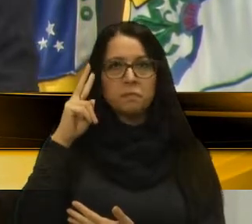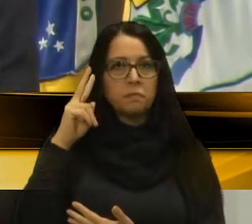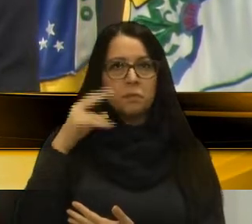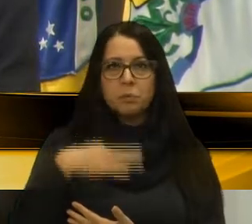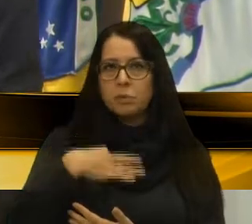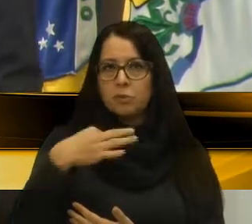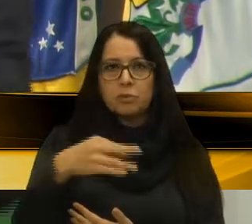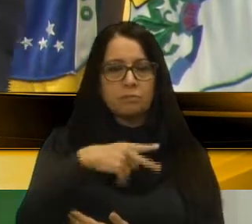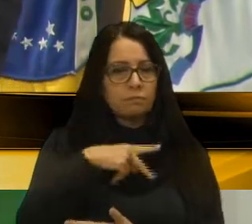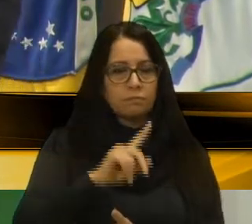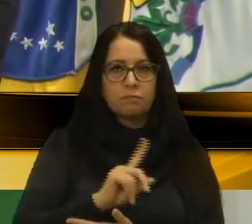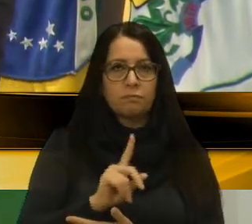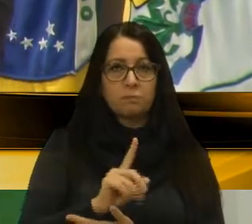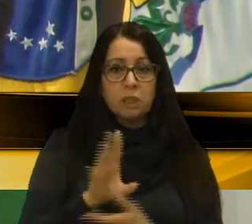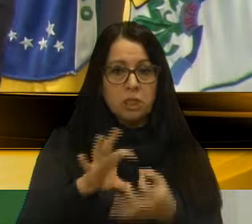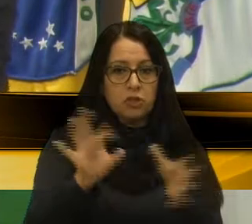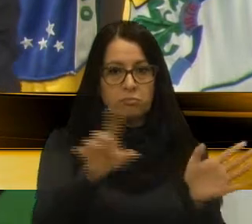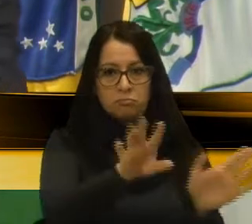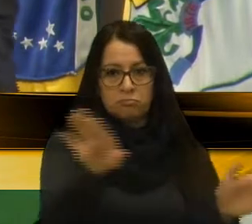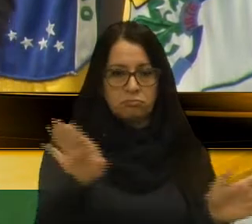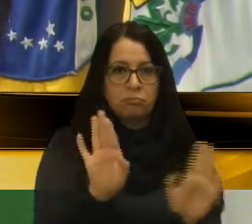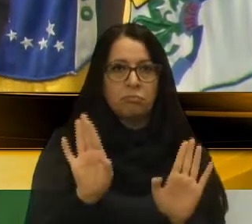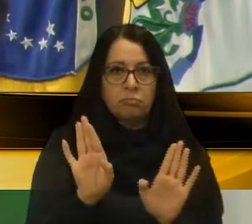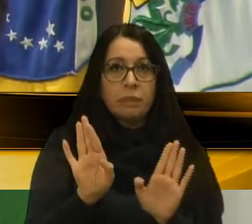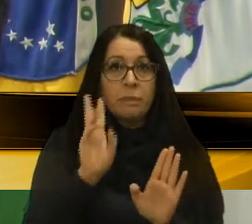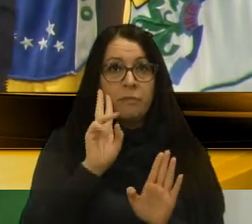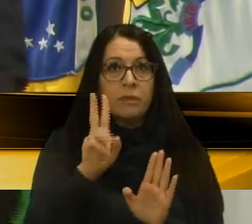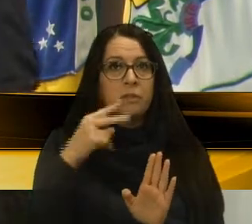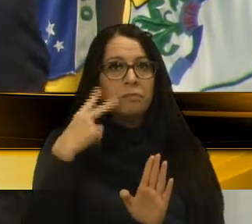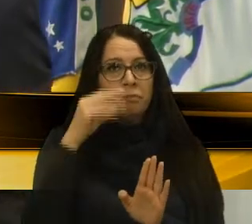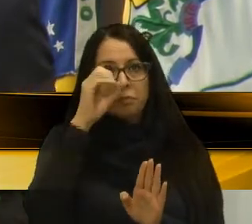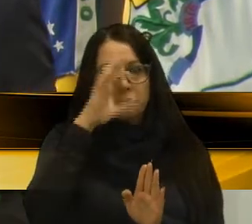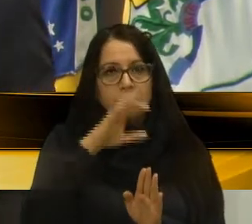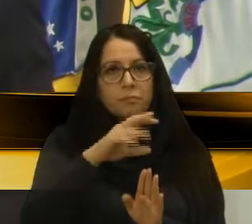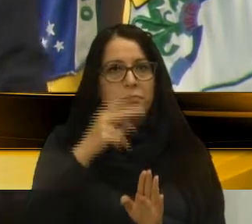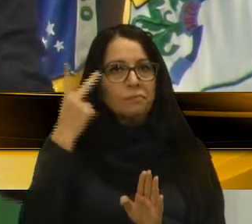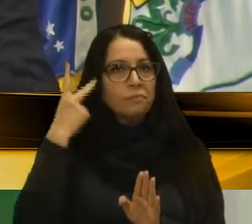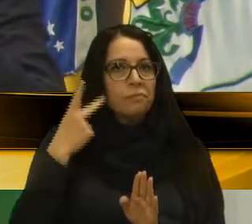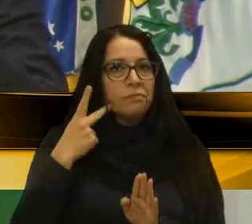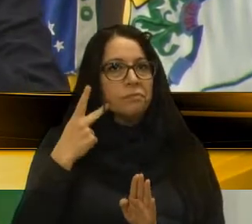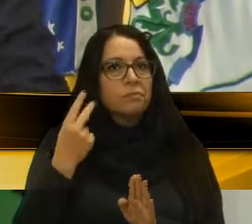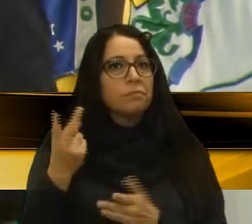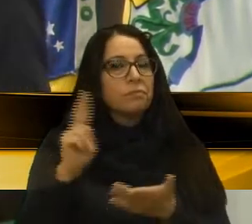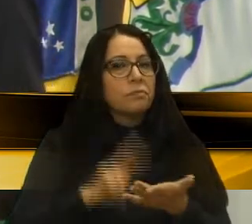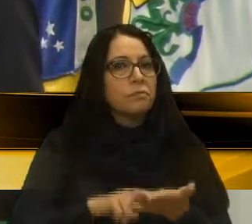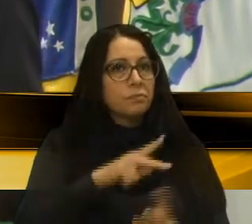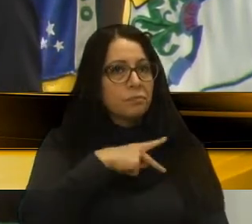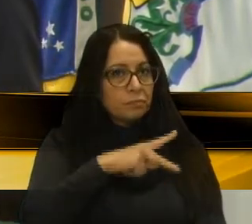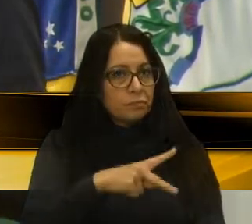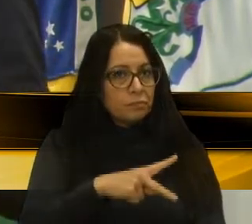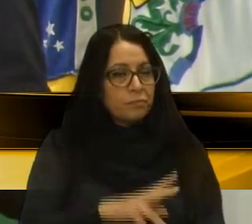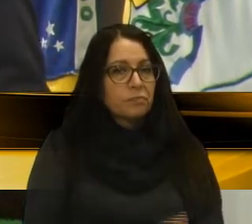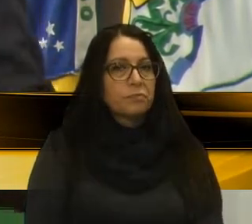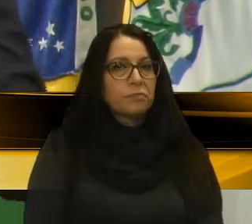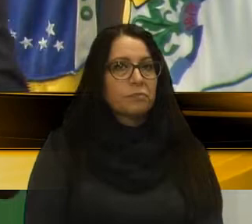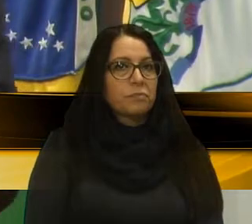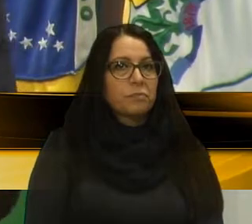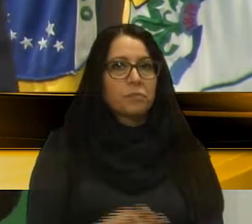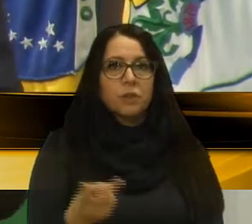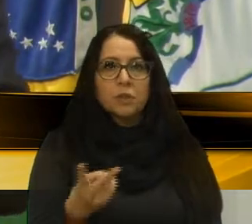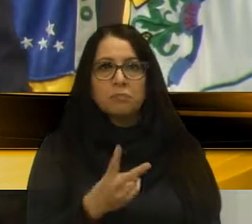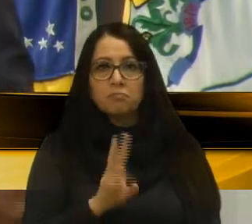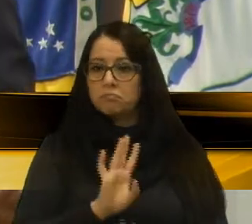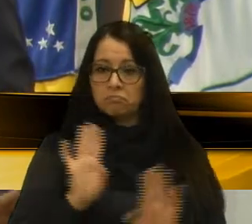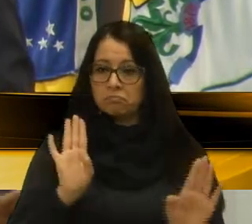candidato a presidente e deixamos à vontade para ver se o vereador Fiuza e o vereador Renato Nunes queriam assumir a presidência. Ambos